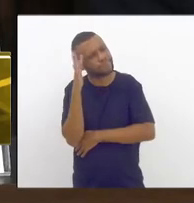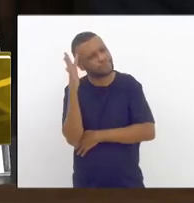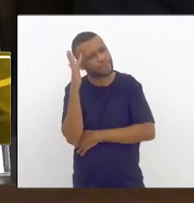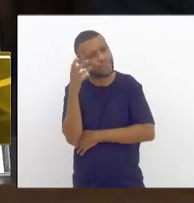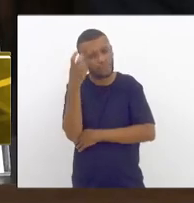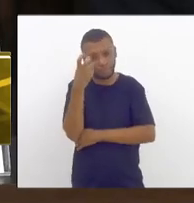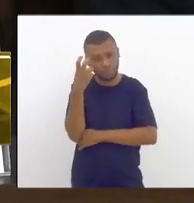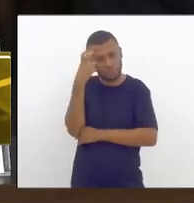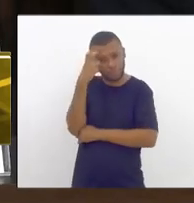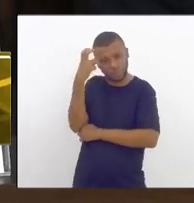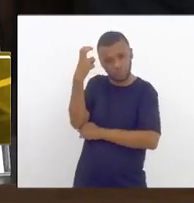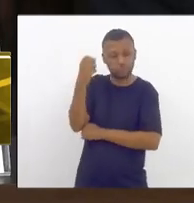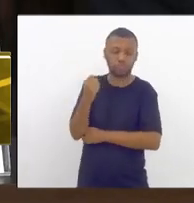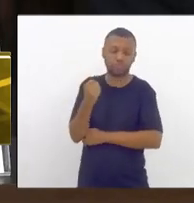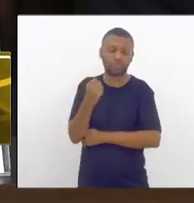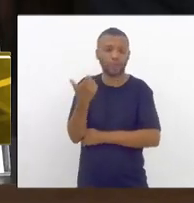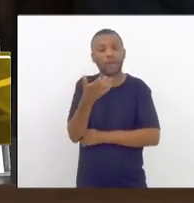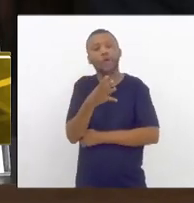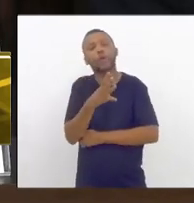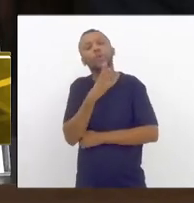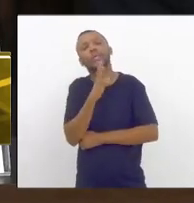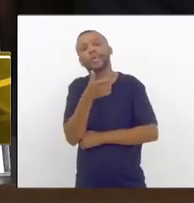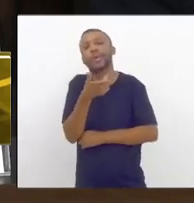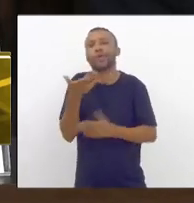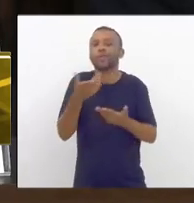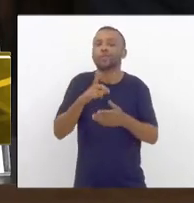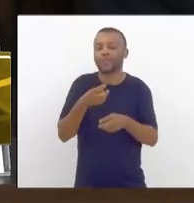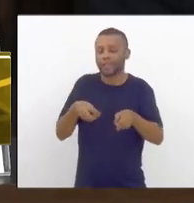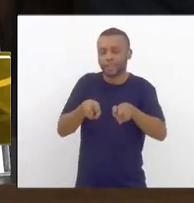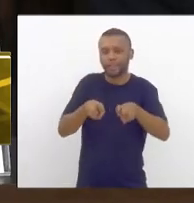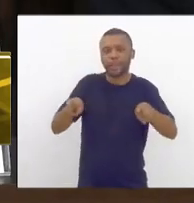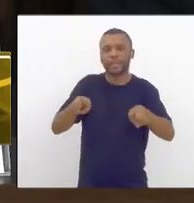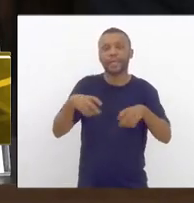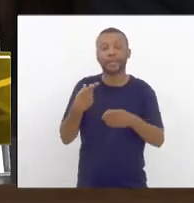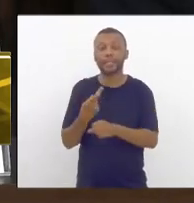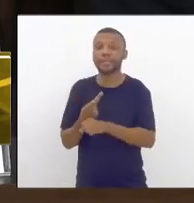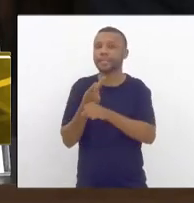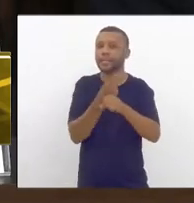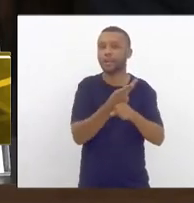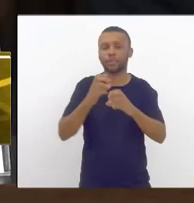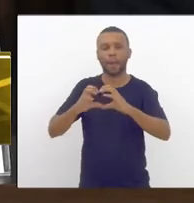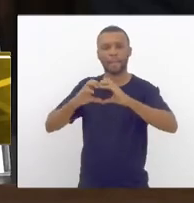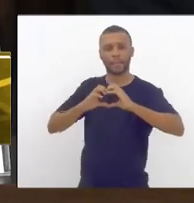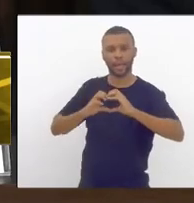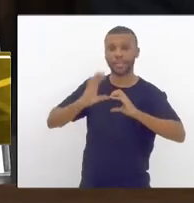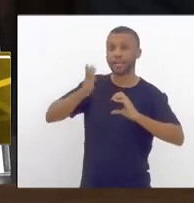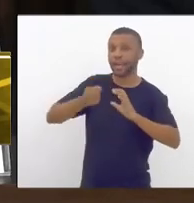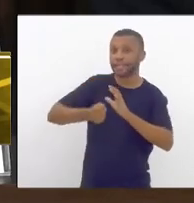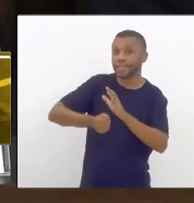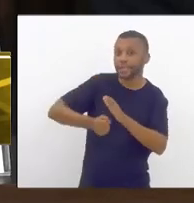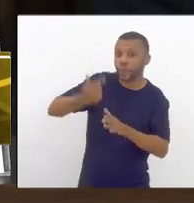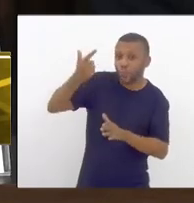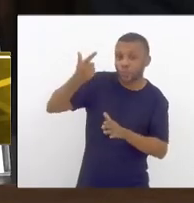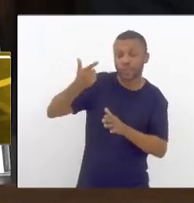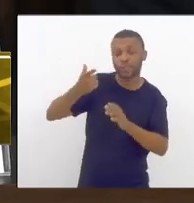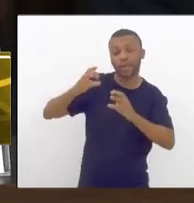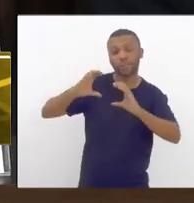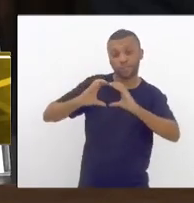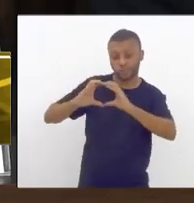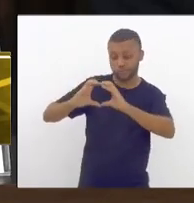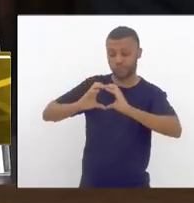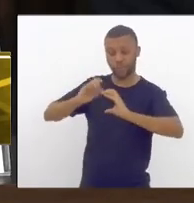eu quero conhecer ele e hoje eu tô aqui na mesa entregando a medalha a ele já é a segunda medalha inclusive já o Comendador em dobro